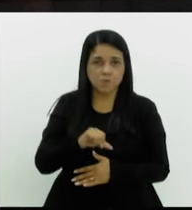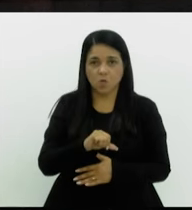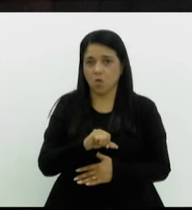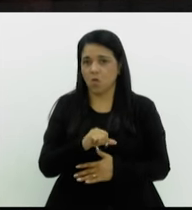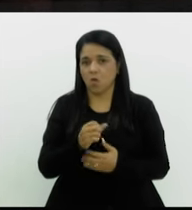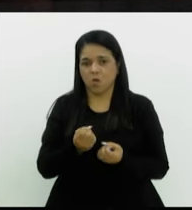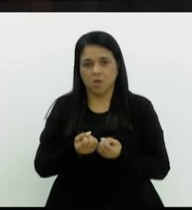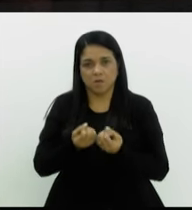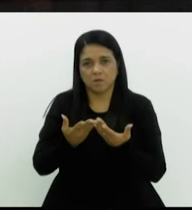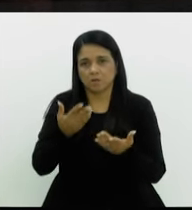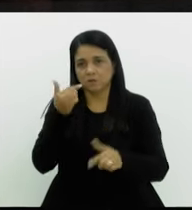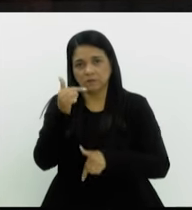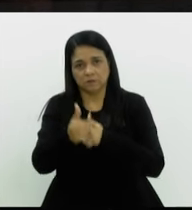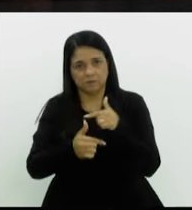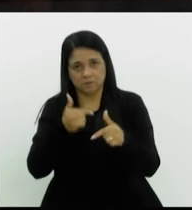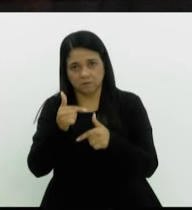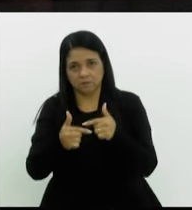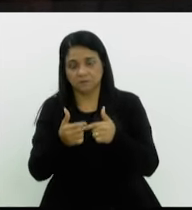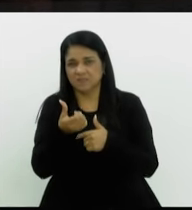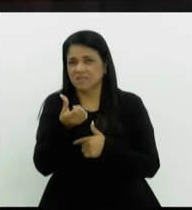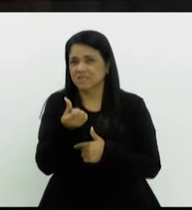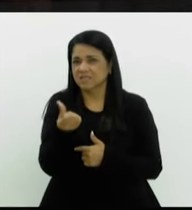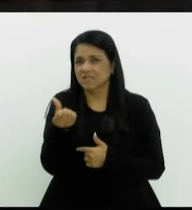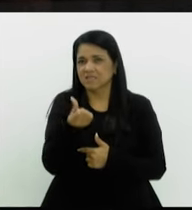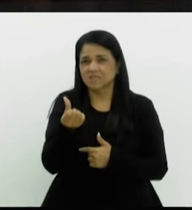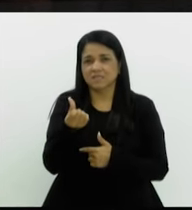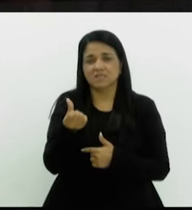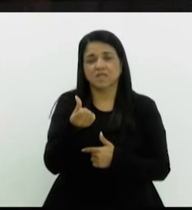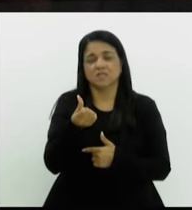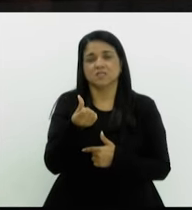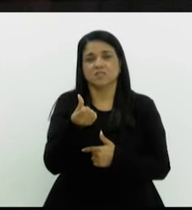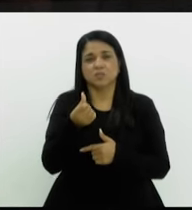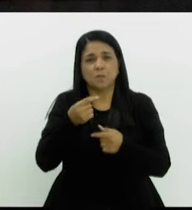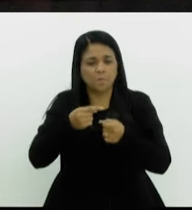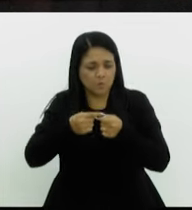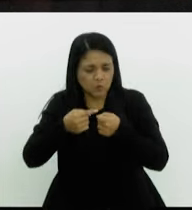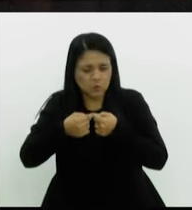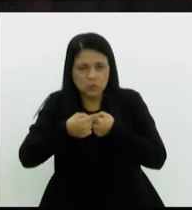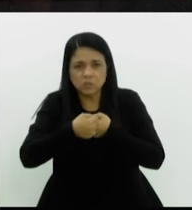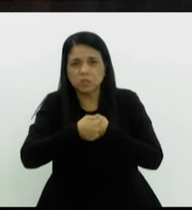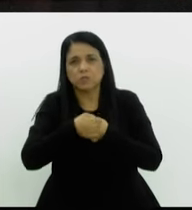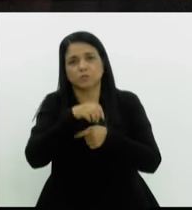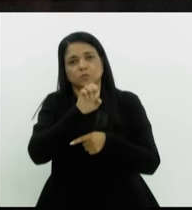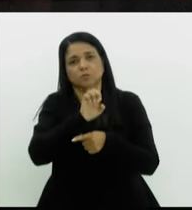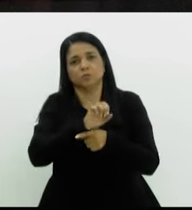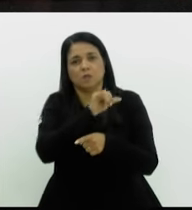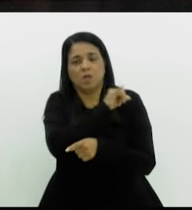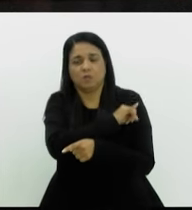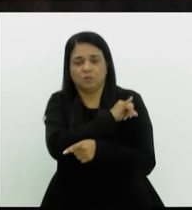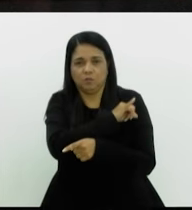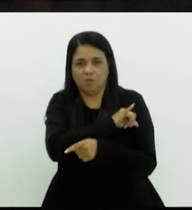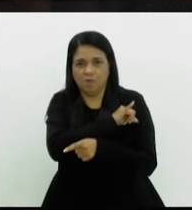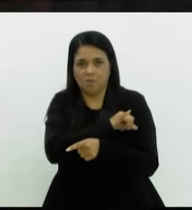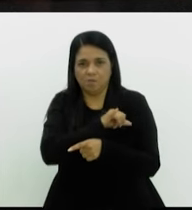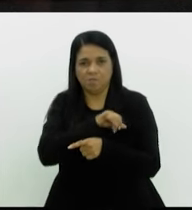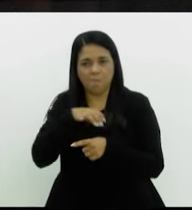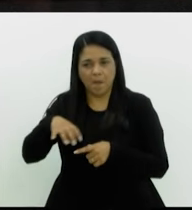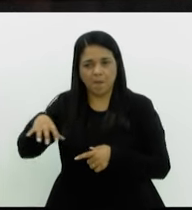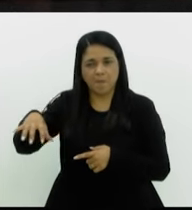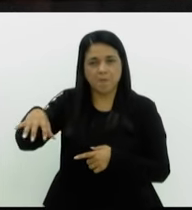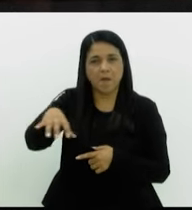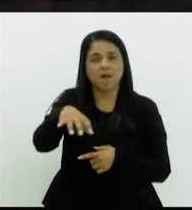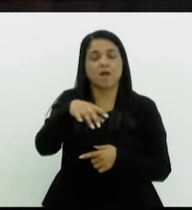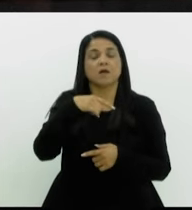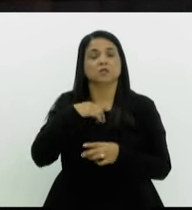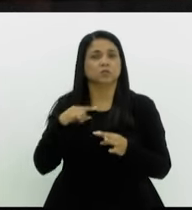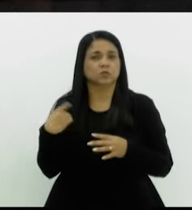que engloba 66 municípios do nosso estado do Rio de Janeiro, e é a que nós aqui, todos